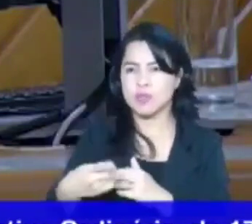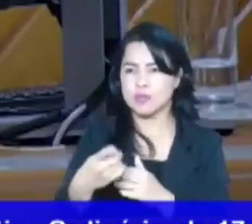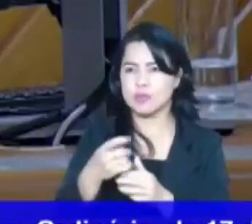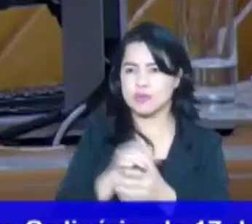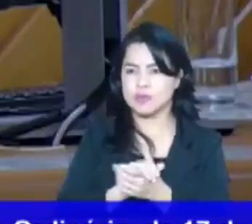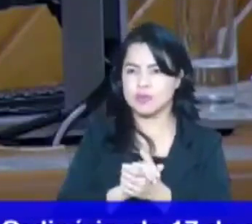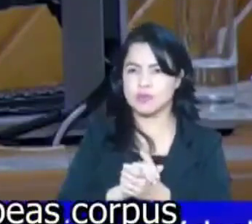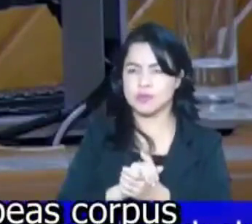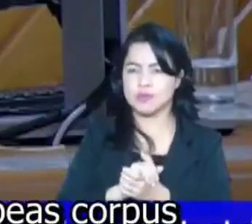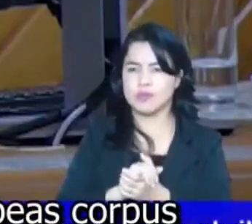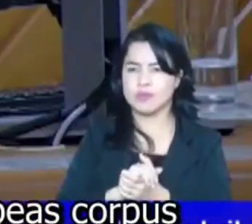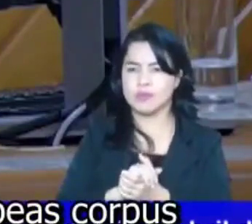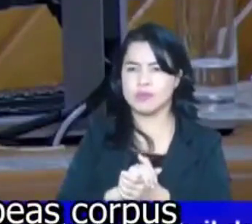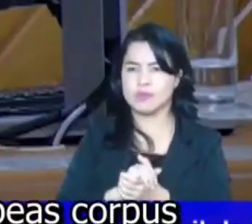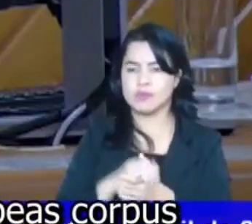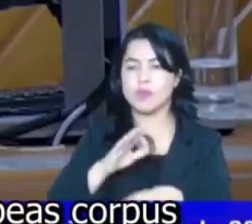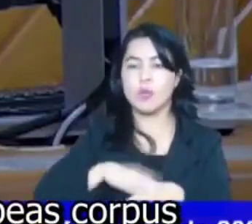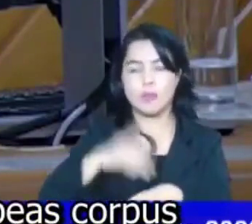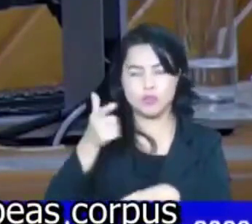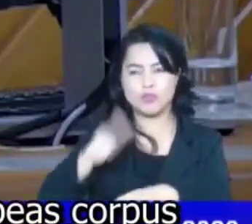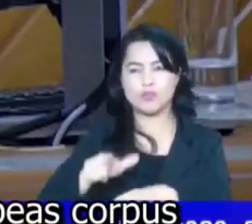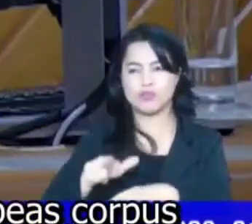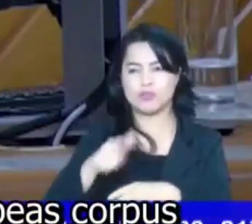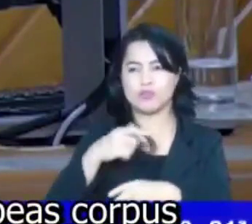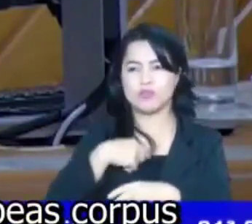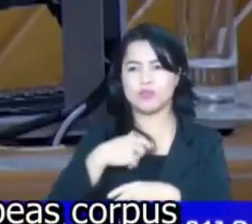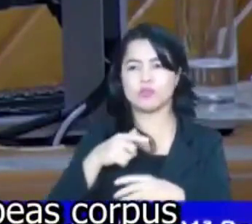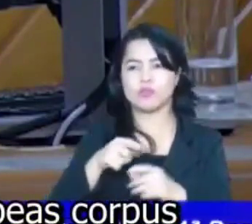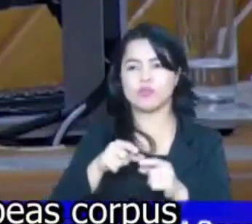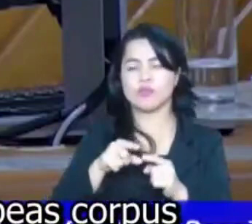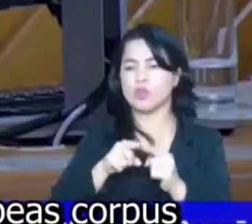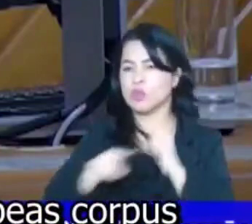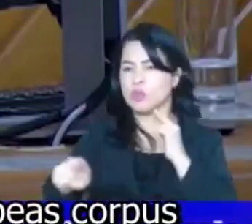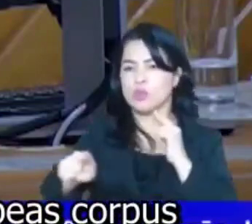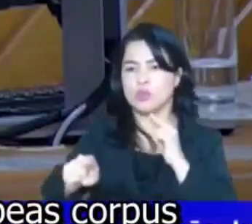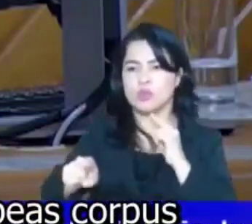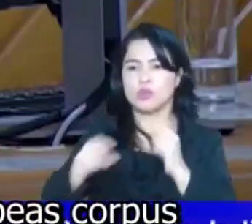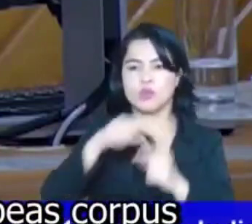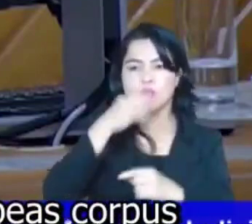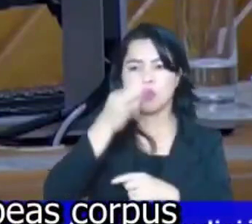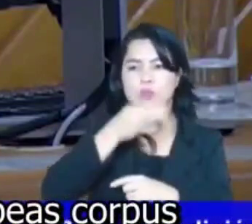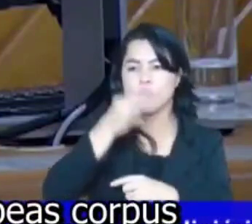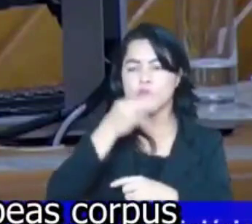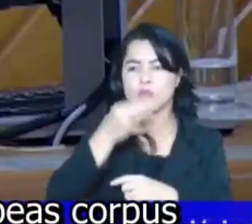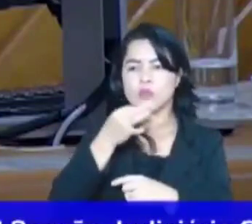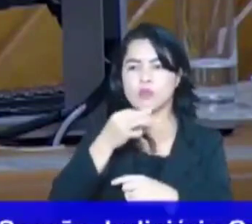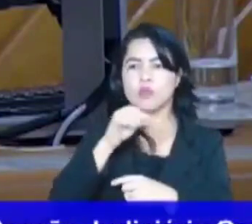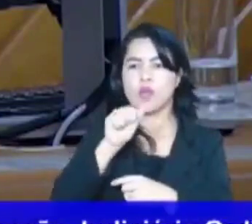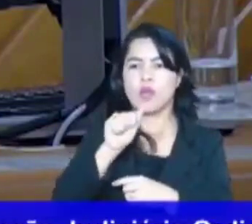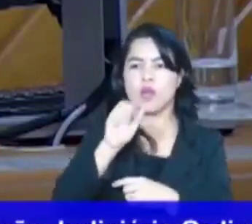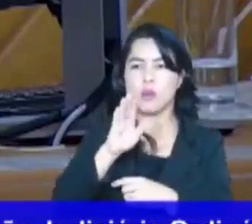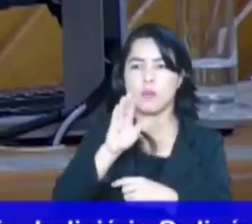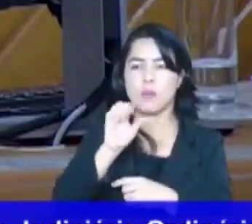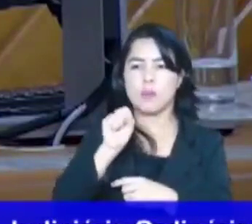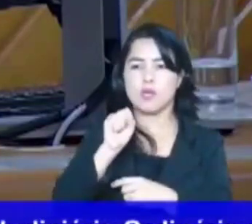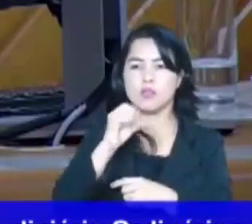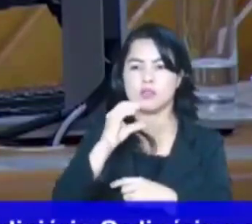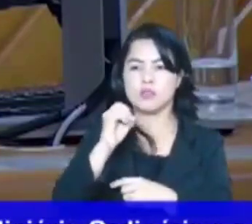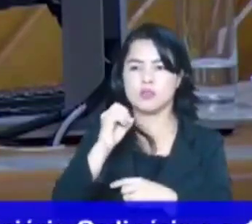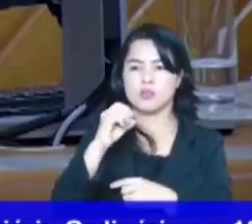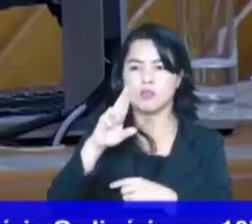posteriormente, e por mais uma vez, rejeitou os argumentos trazidos no habeas corpus. Com